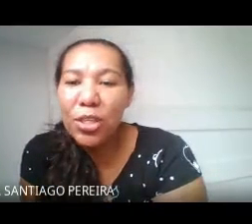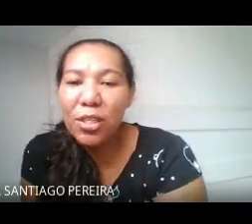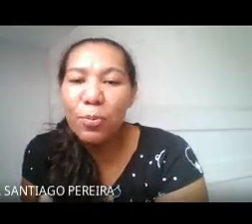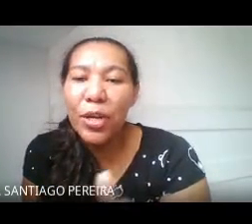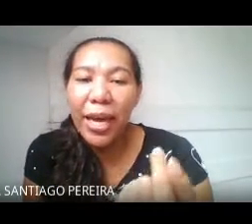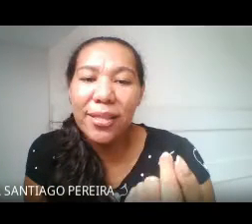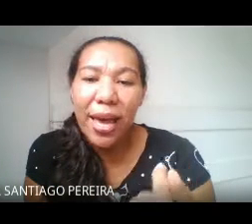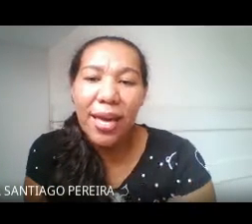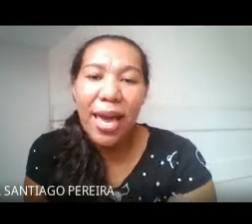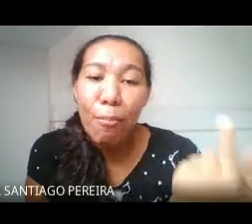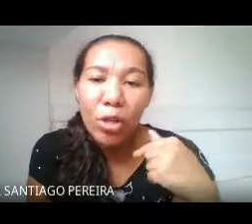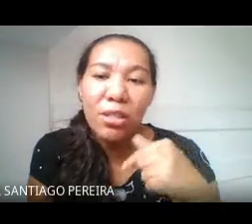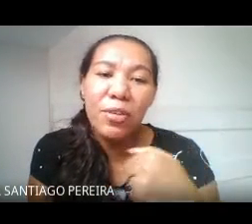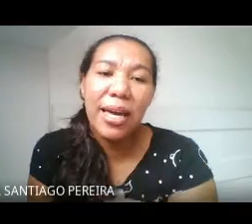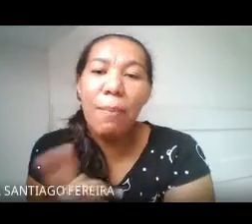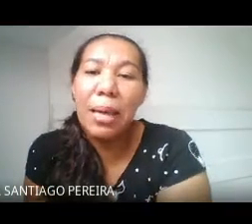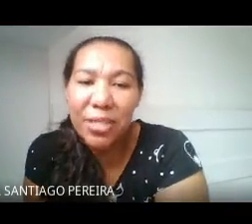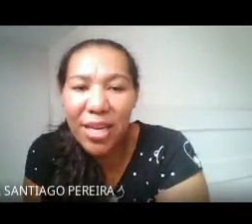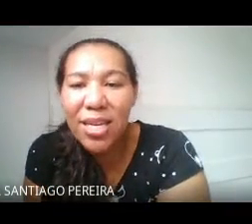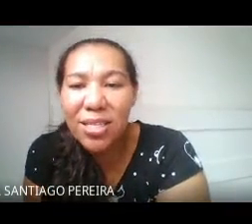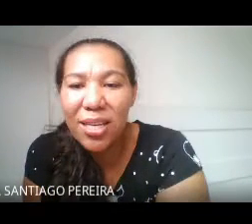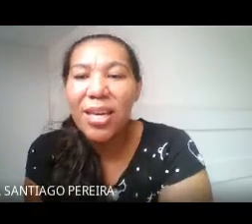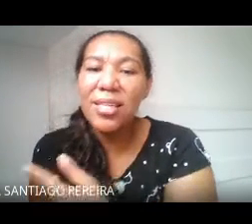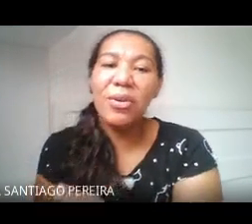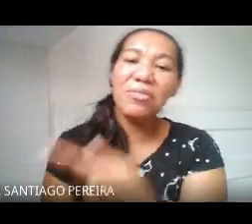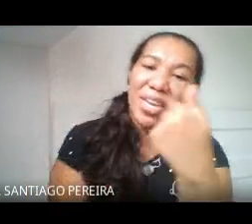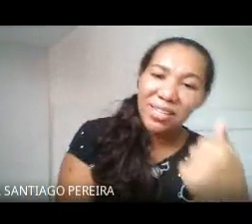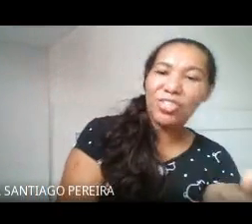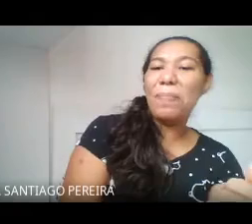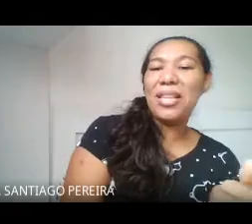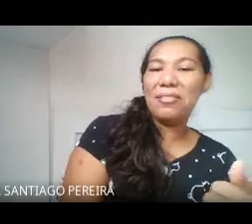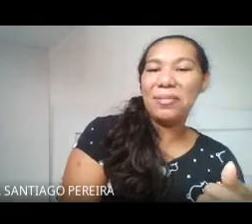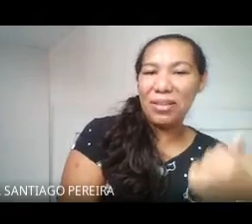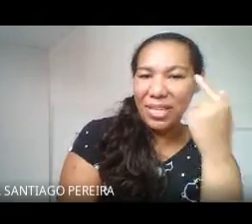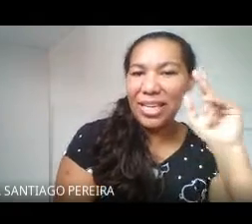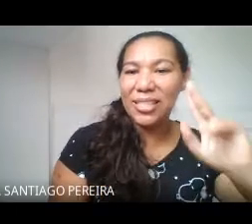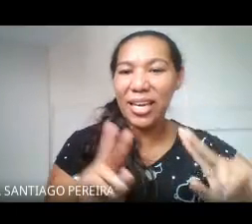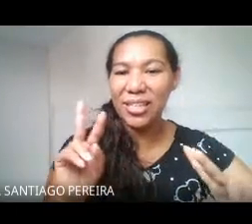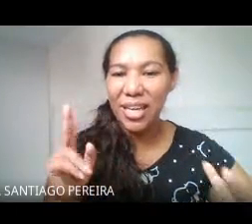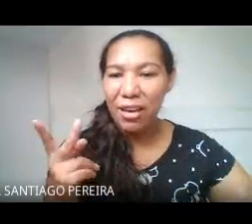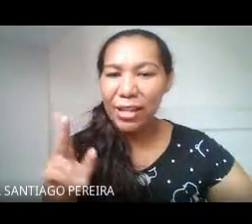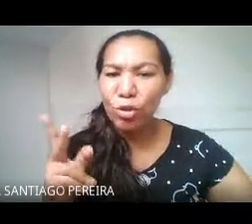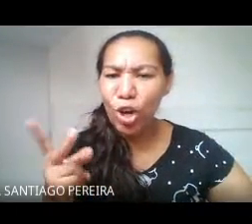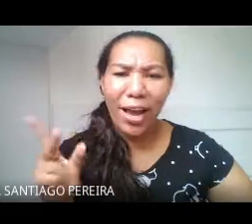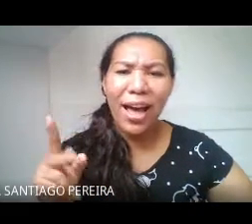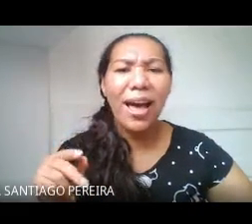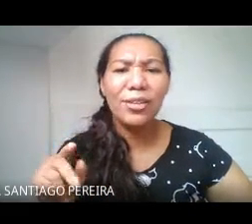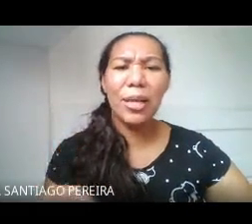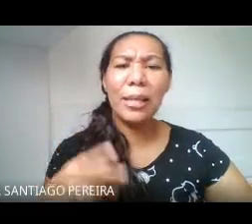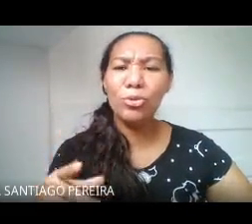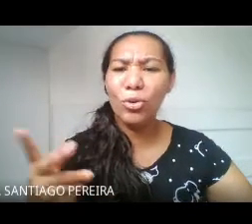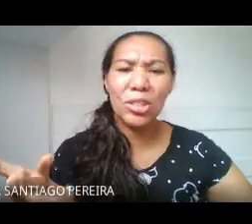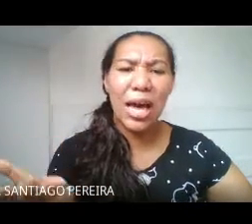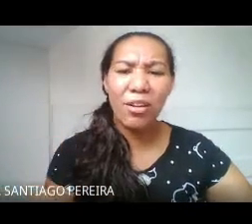e substantivo, porque a ideia é modificar a palavra seguinte. Então ele vem antes da palavra. Tá vendo aquela ideia de é tudo